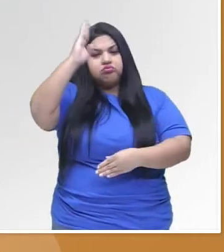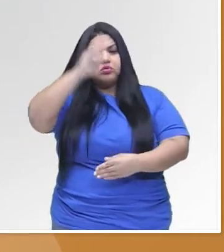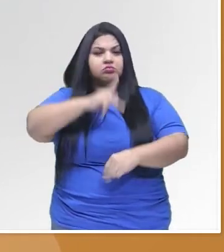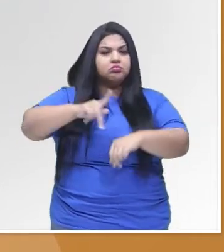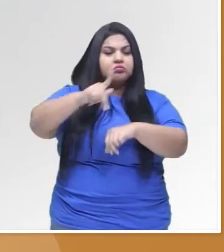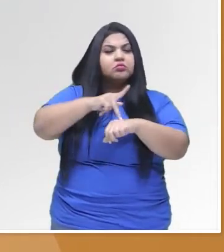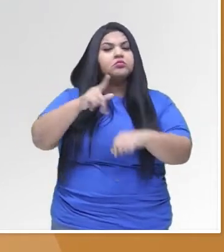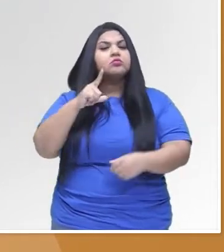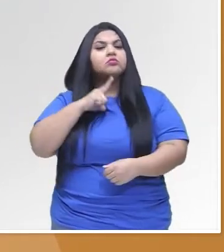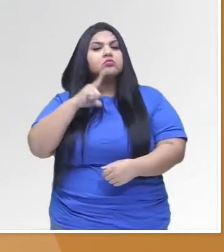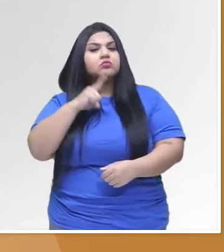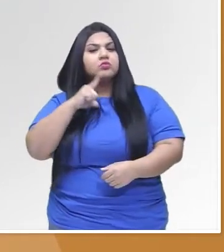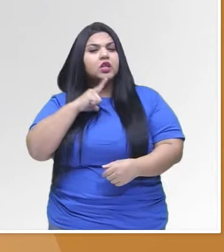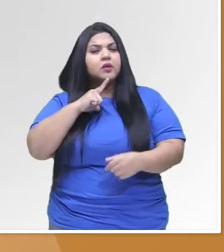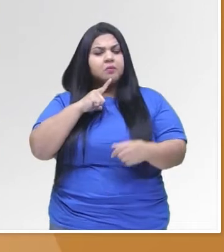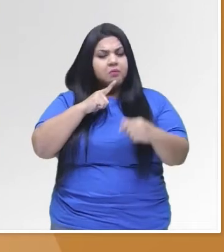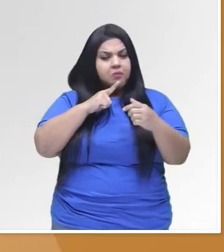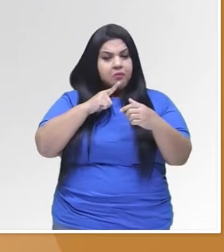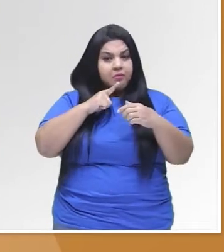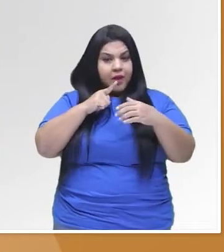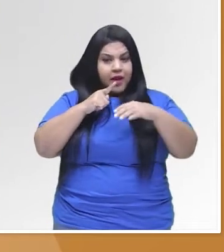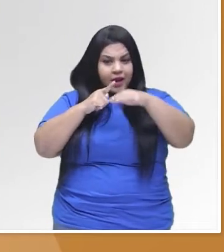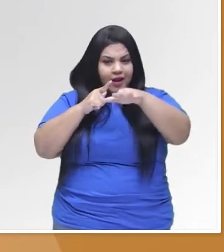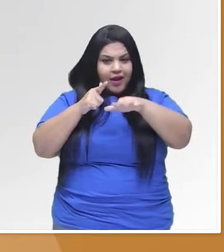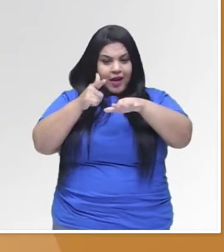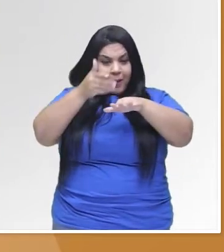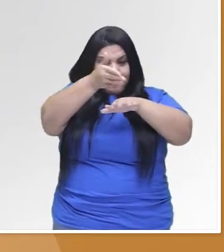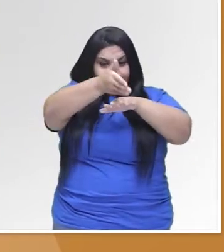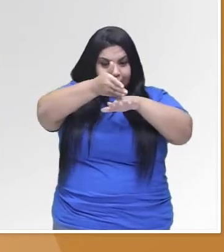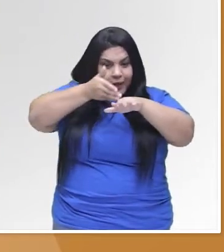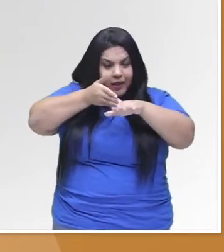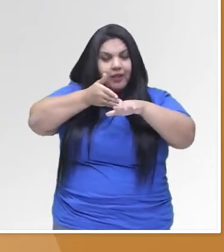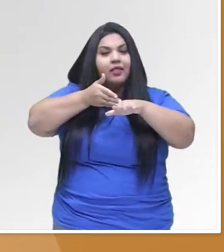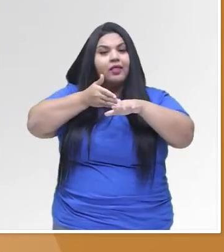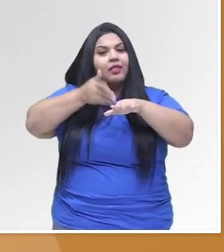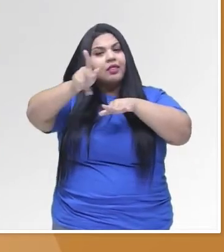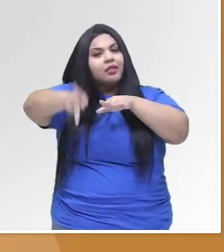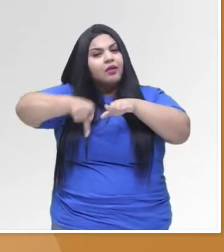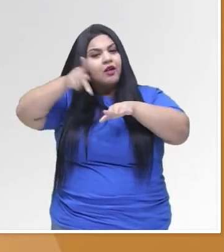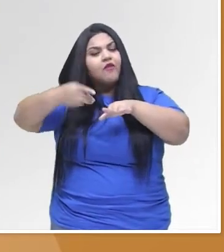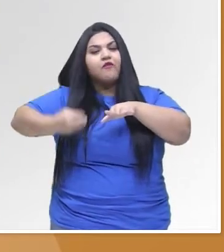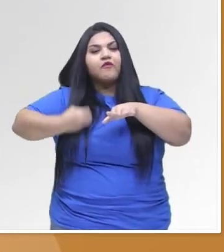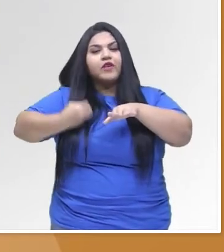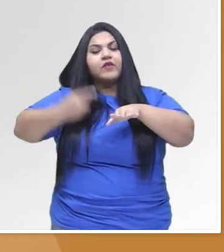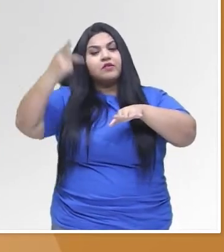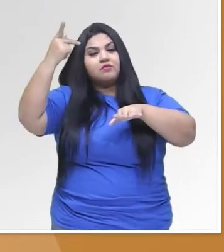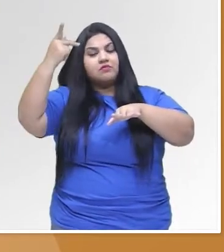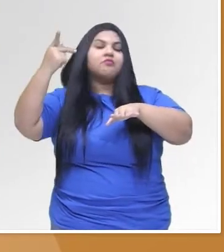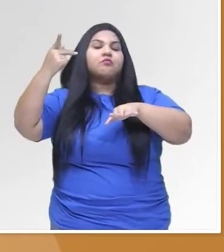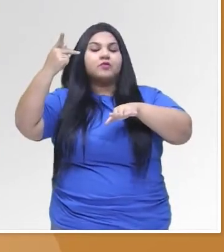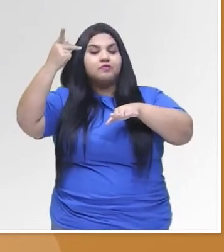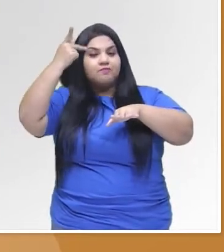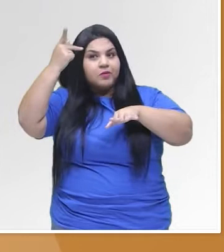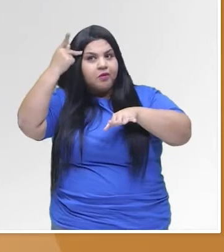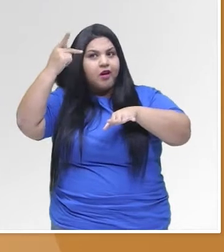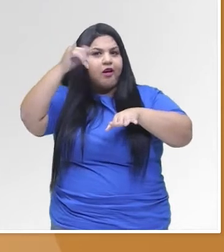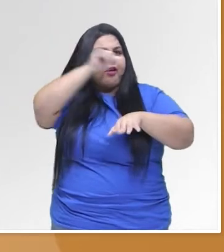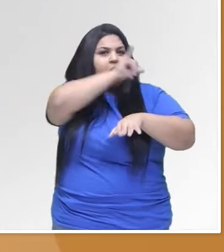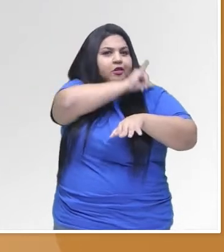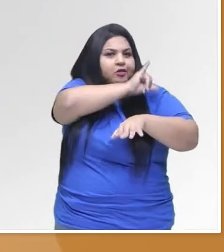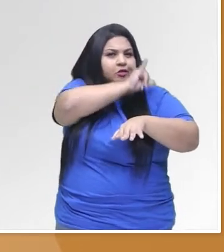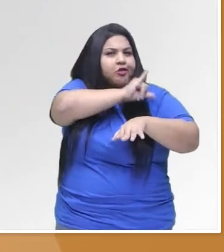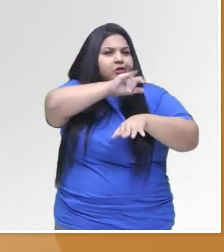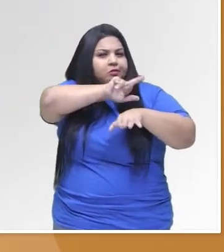aí mais da metade da população vivendo na região Centro-Sul e temos cidades